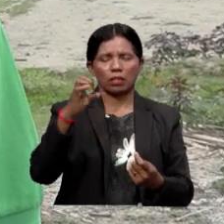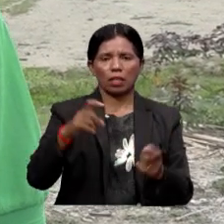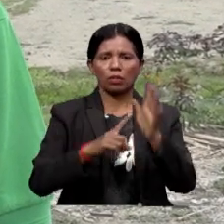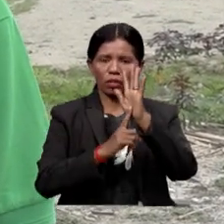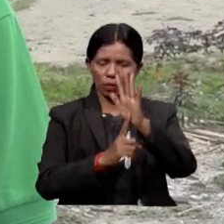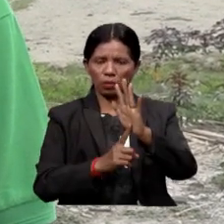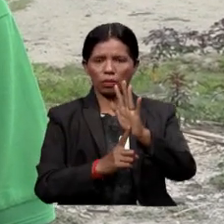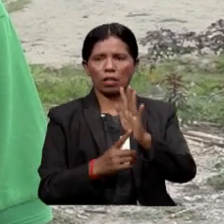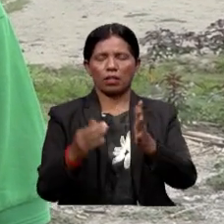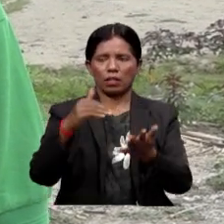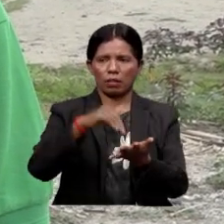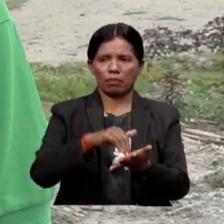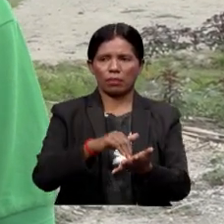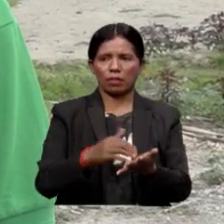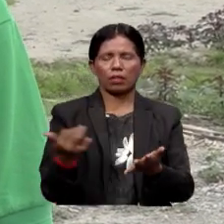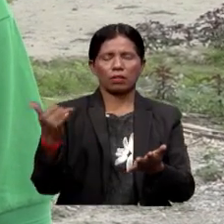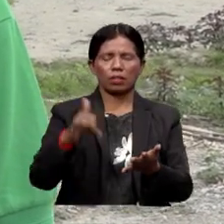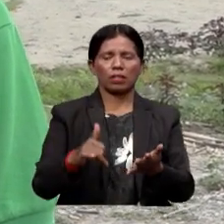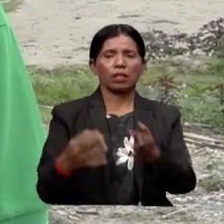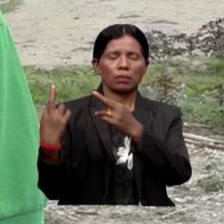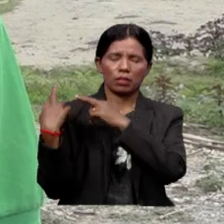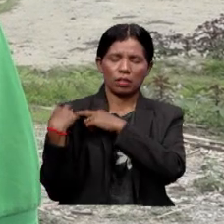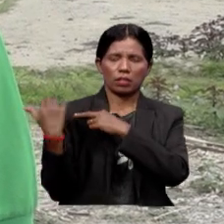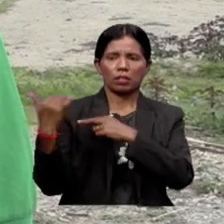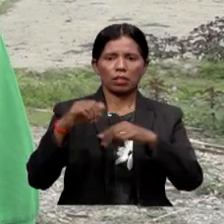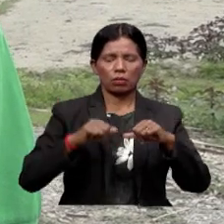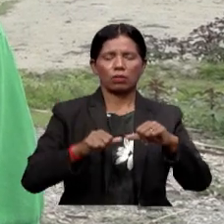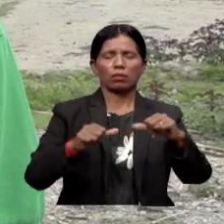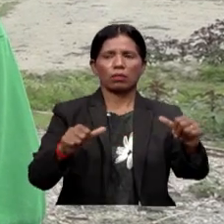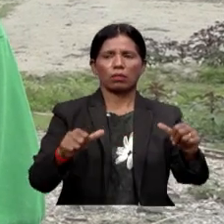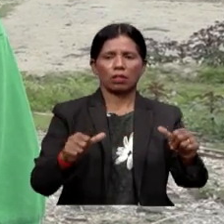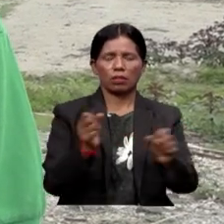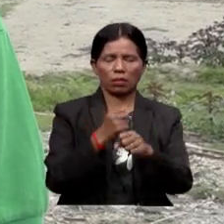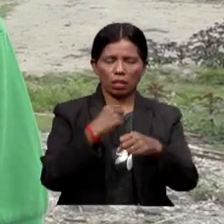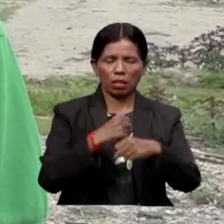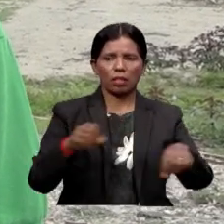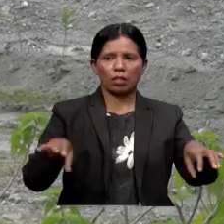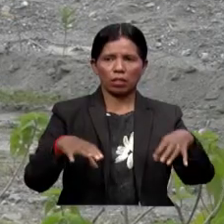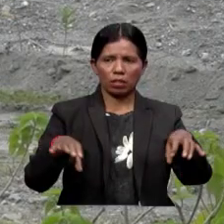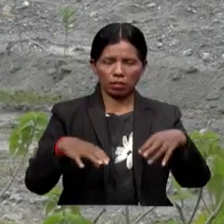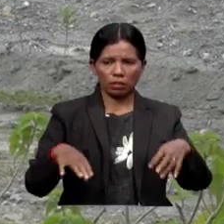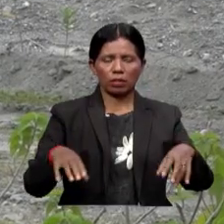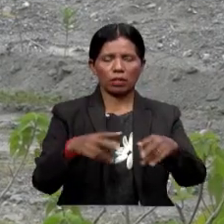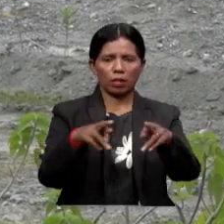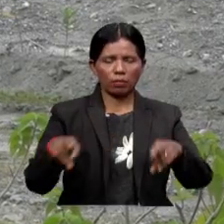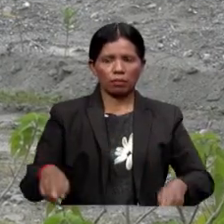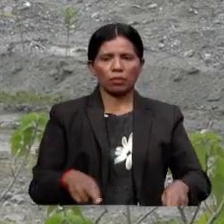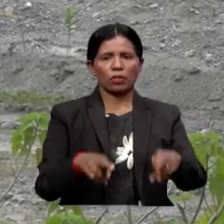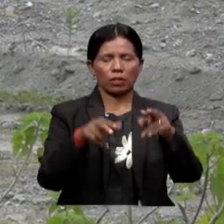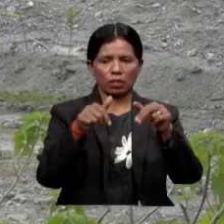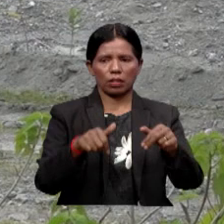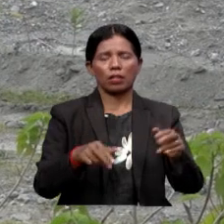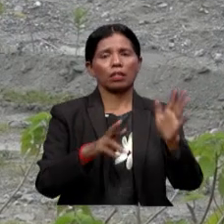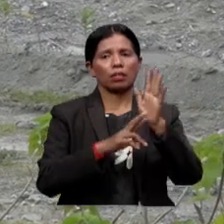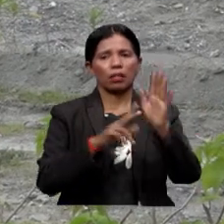ba, nar, nebe ma continua ba, ia mota, servisu konta mota dane. Representante povo